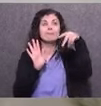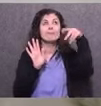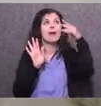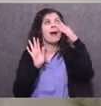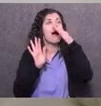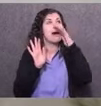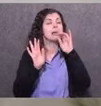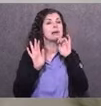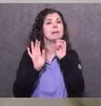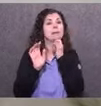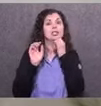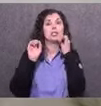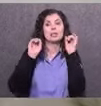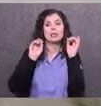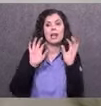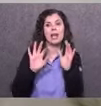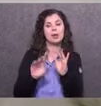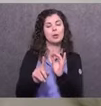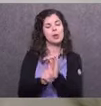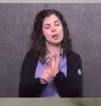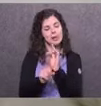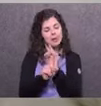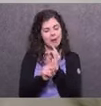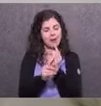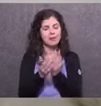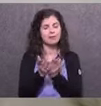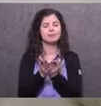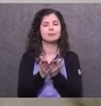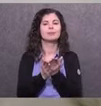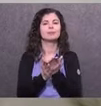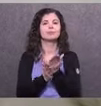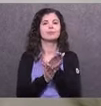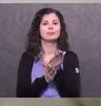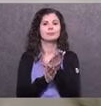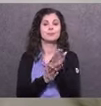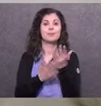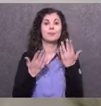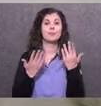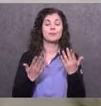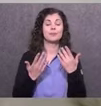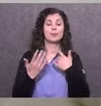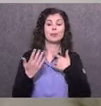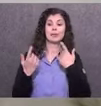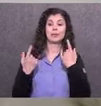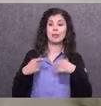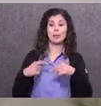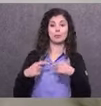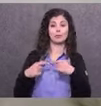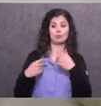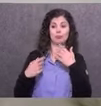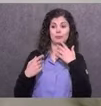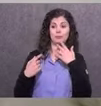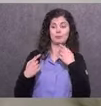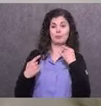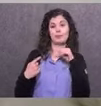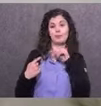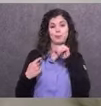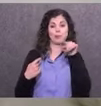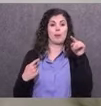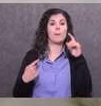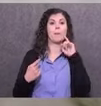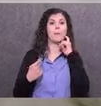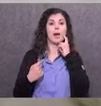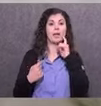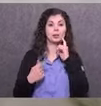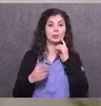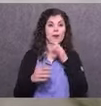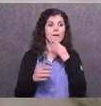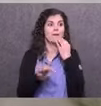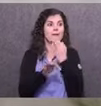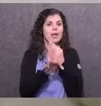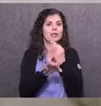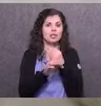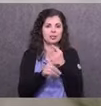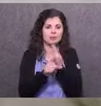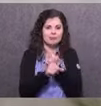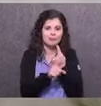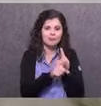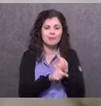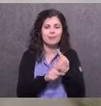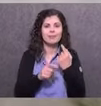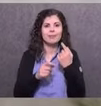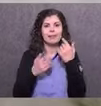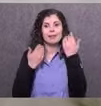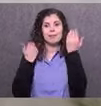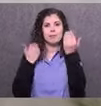As atuais condições limitadas para as celebrações pascais